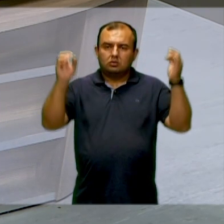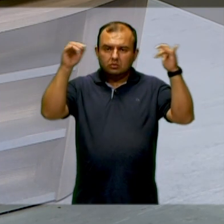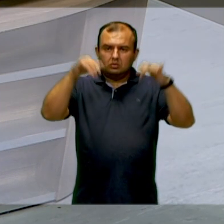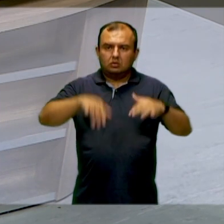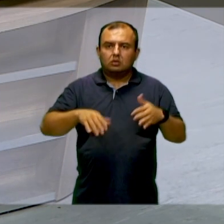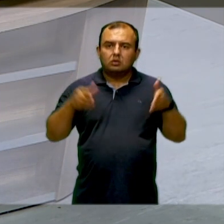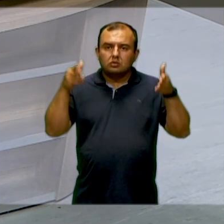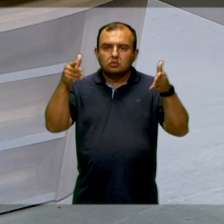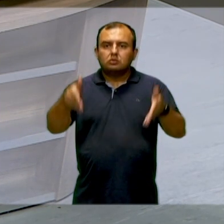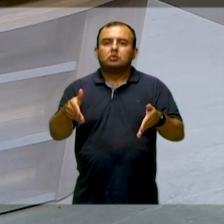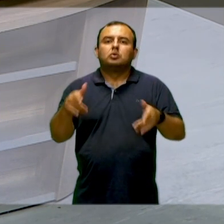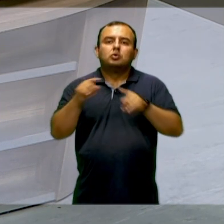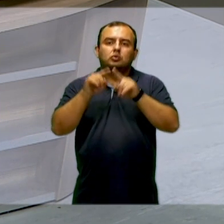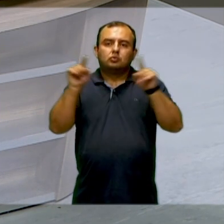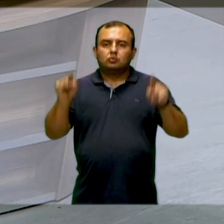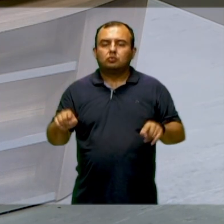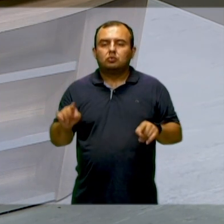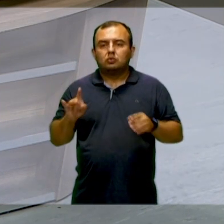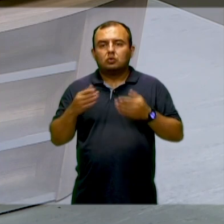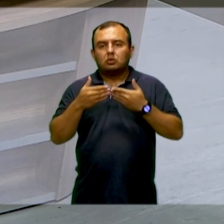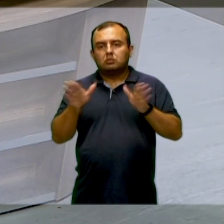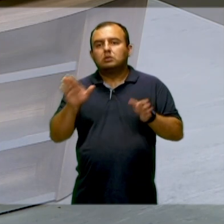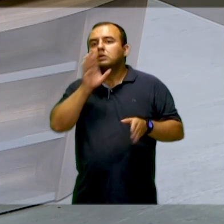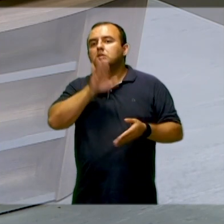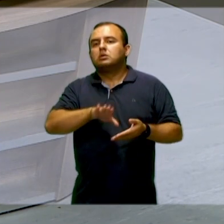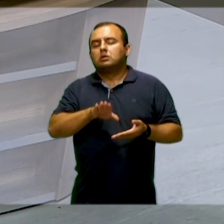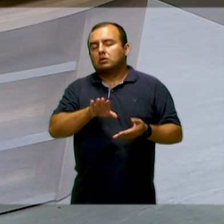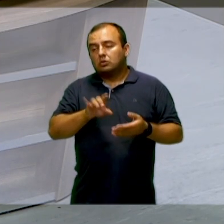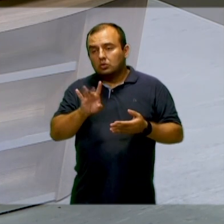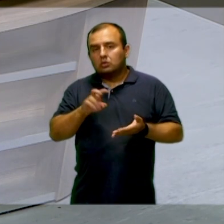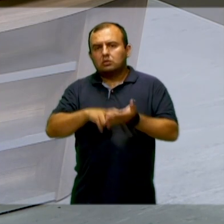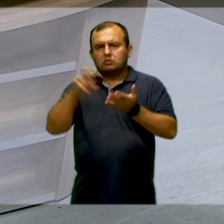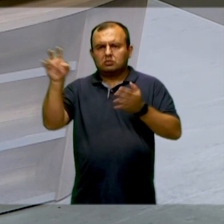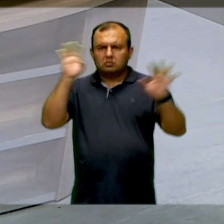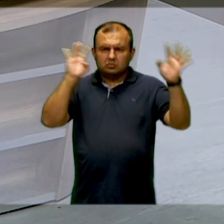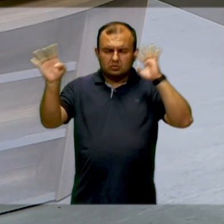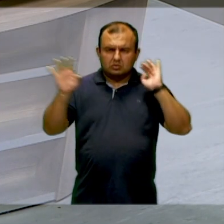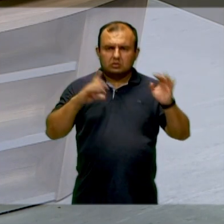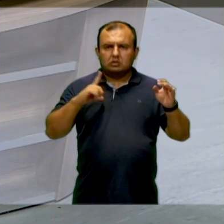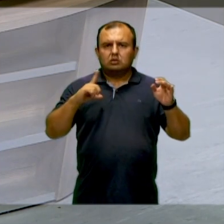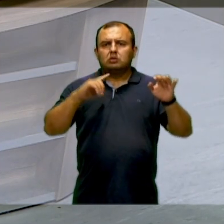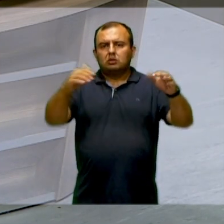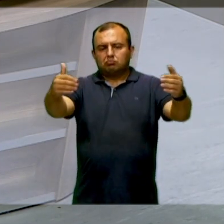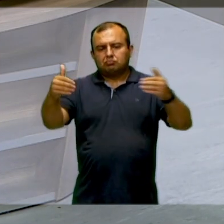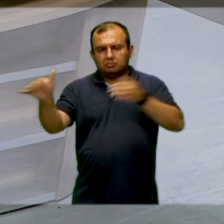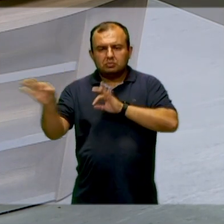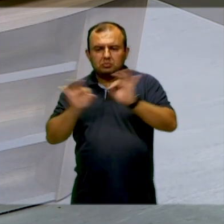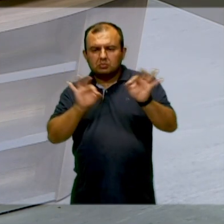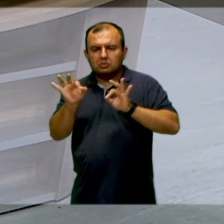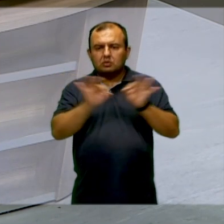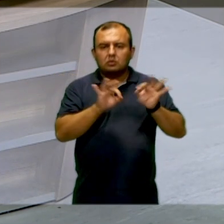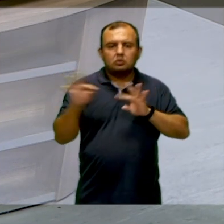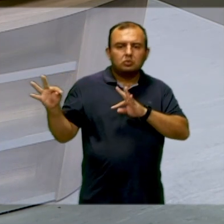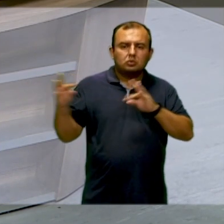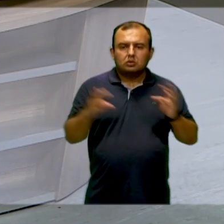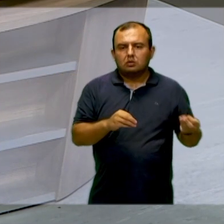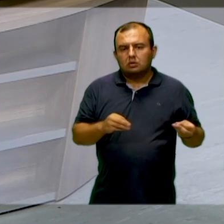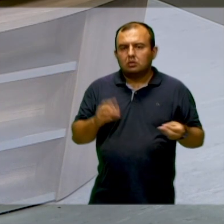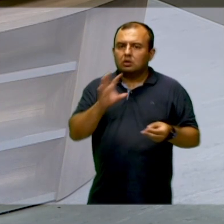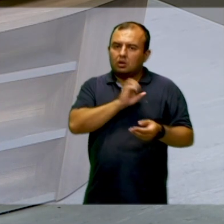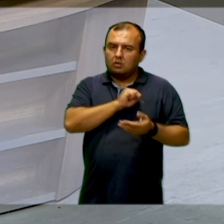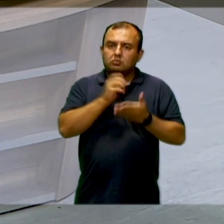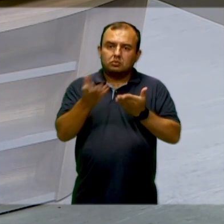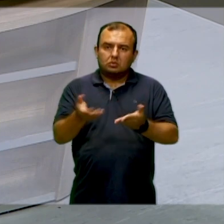Quando eu cheguei lá, os funcionários que só abriu à tarde, já estavam de manhã, já tinham imaginado, já tinham tirado lá da parede, já tinham feito o que precisava ser feito. Eles têm amor por